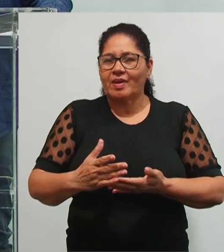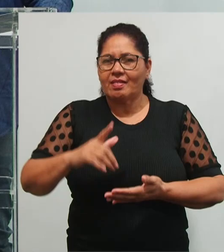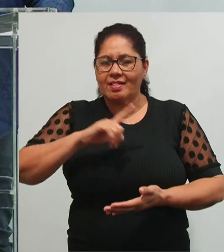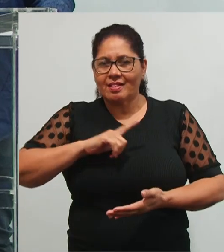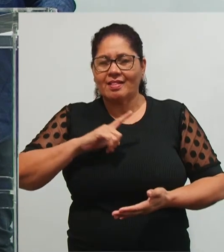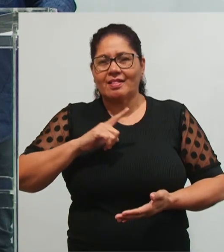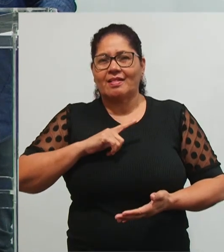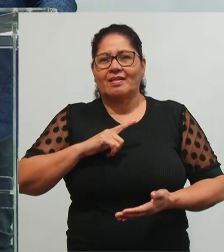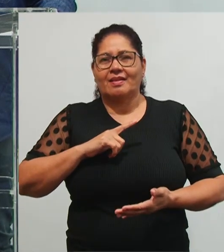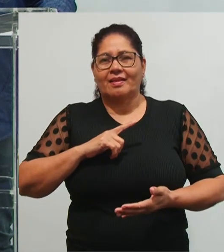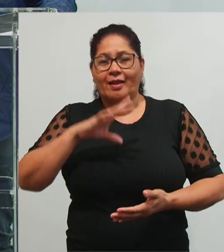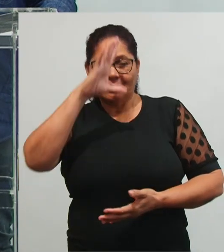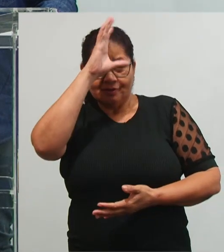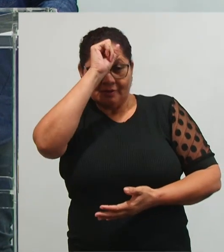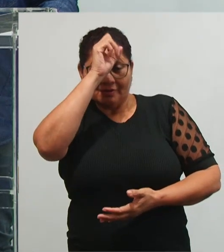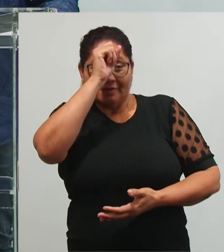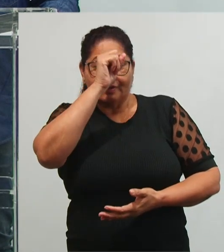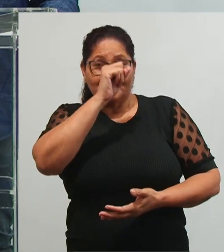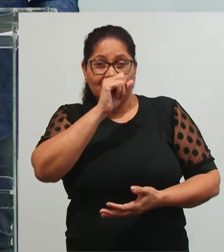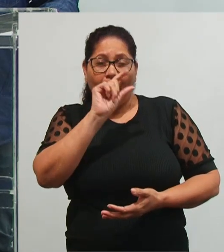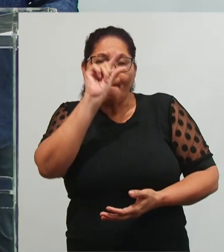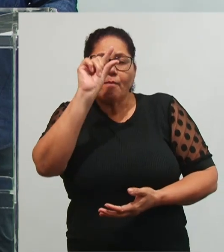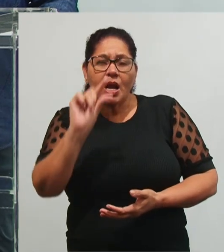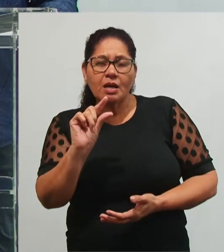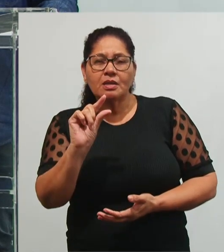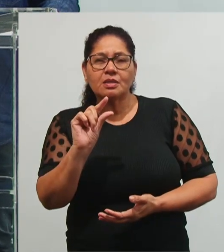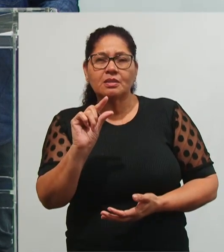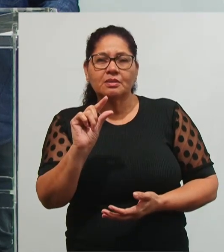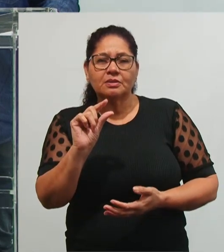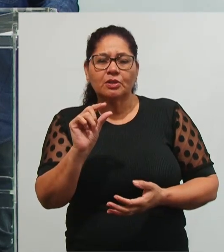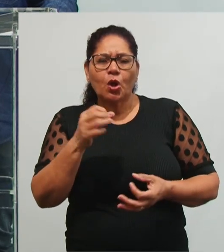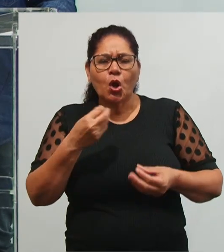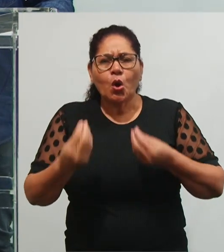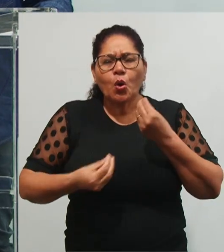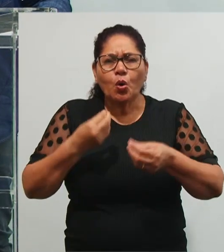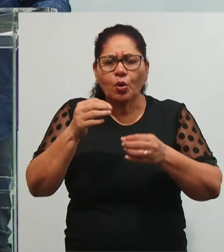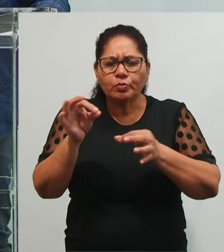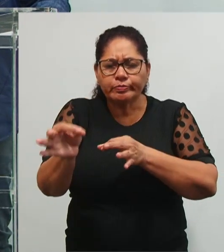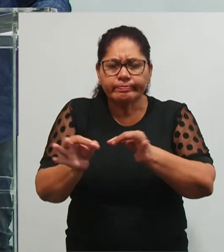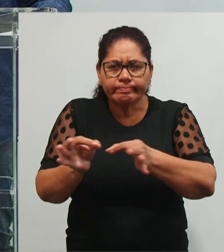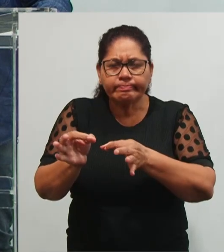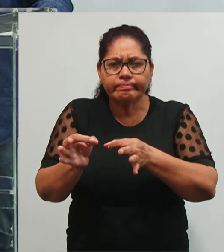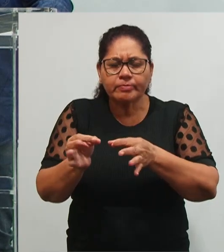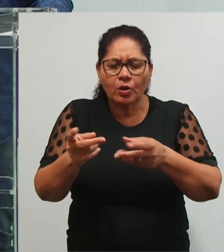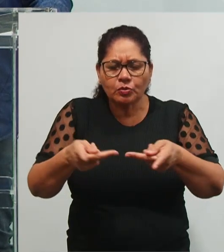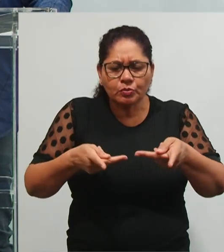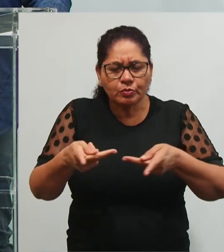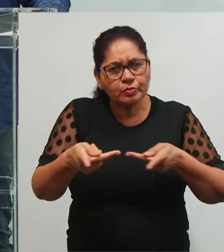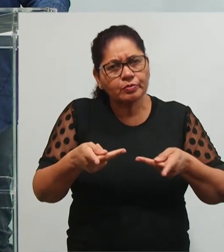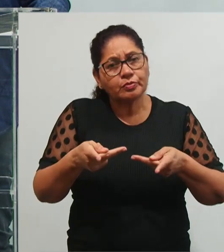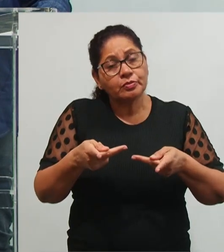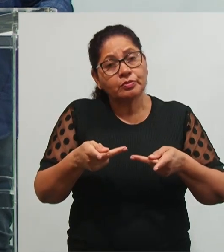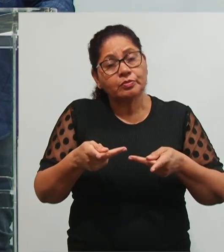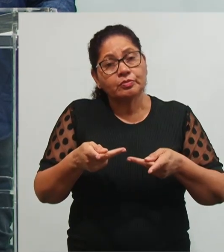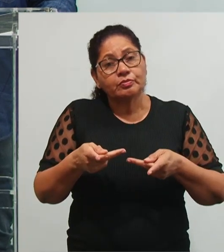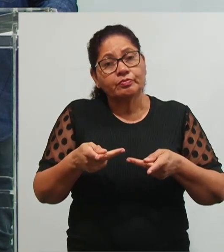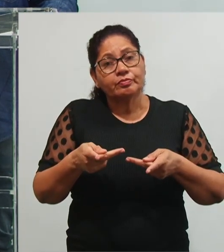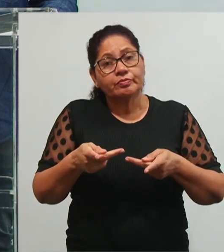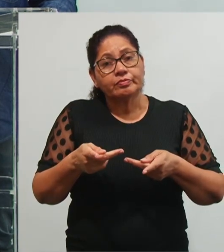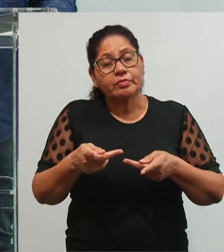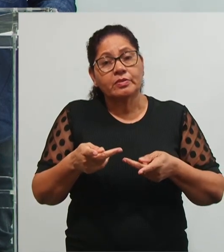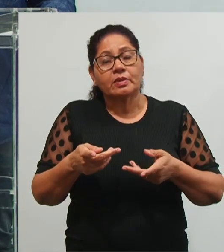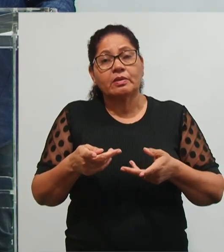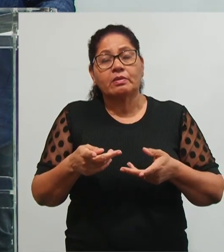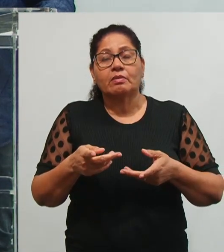ter condições de aprender minimamente a elaborar projetos, que seja